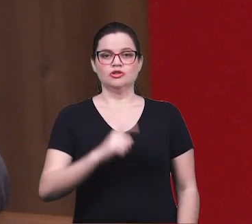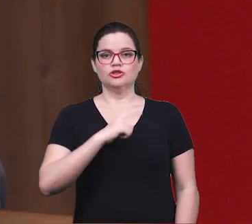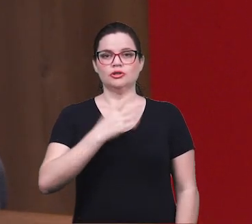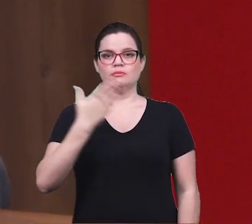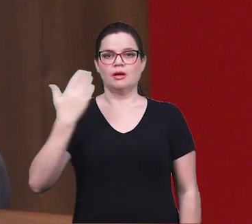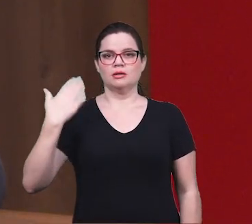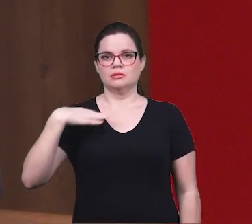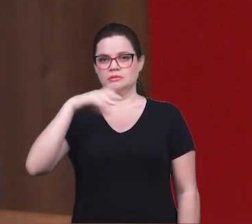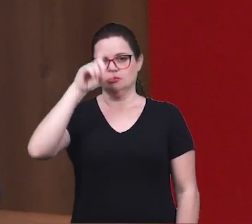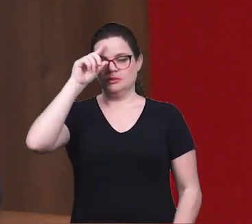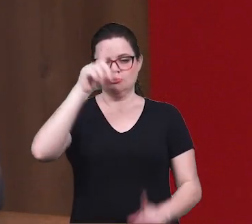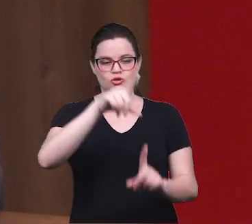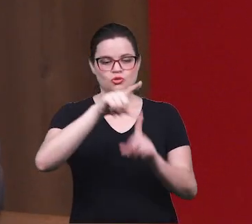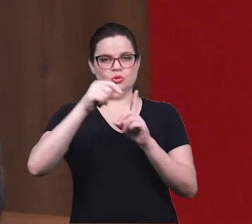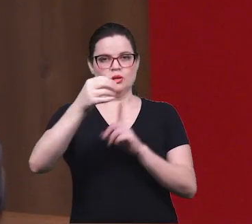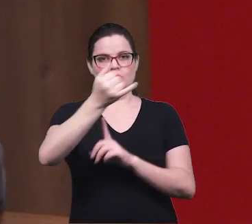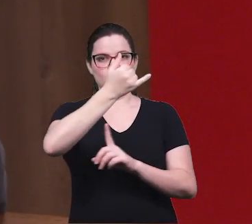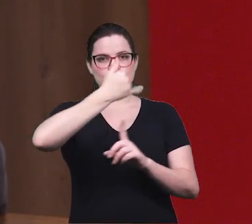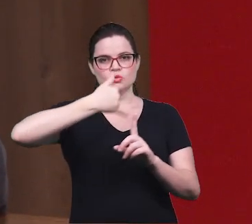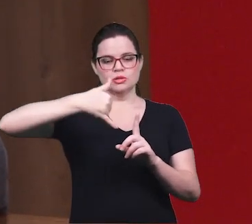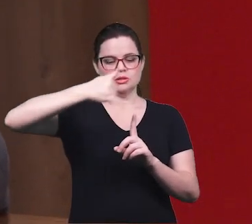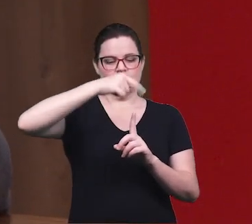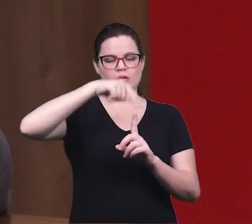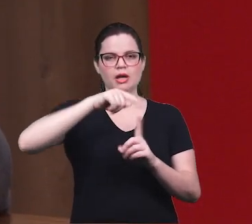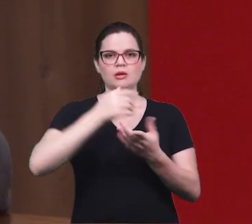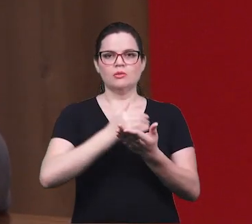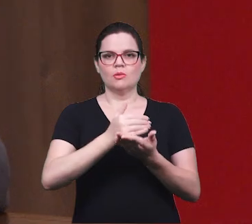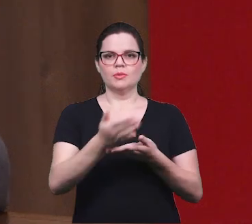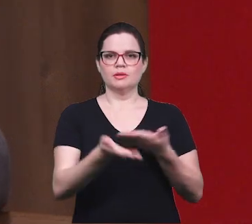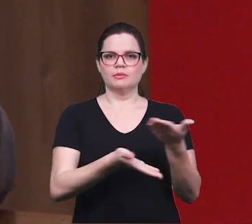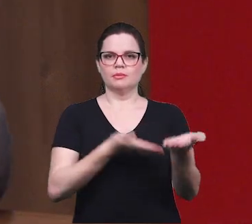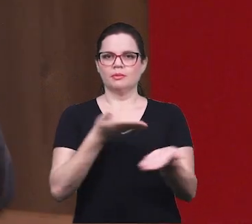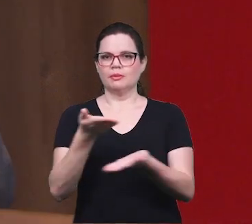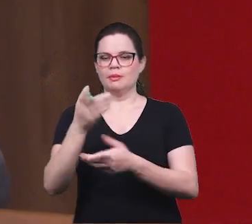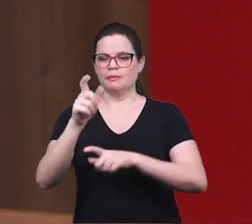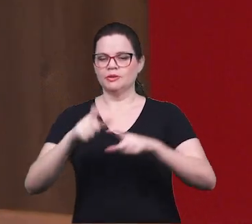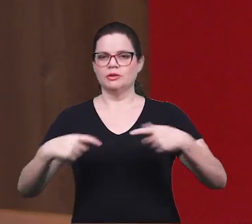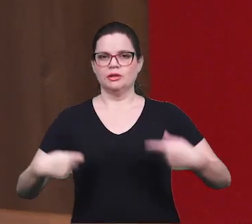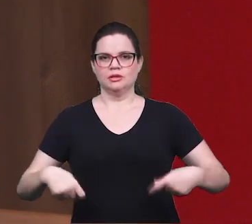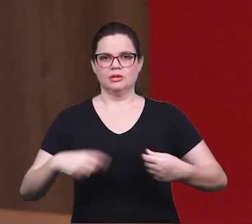Deus para ministrar em favor dos necessitados. Então, quando